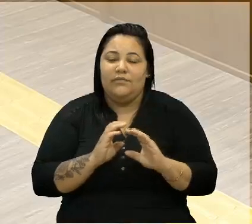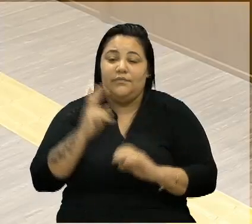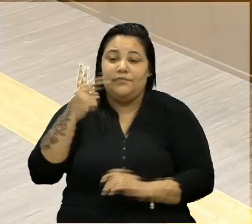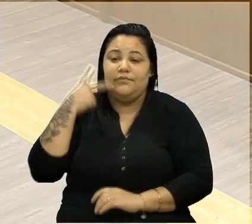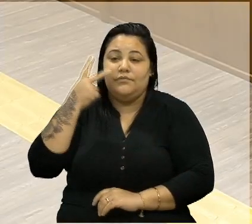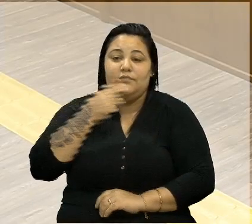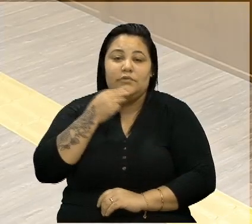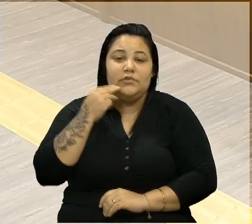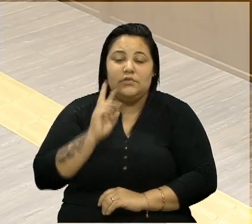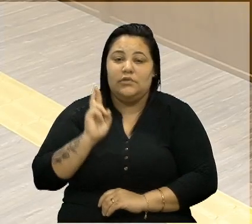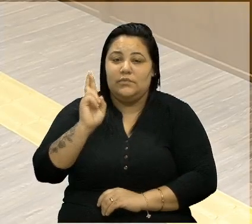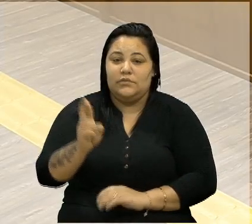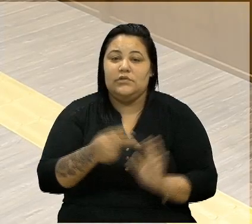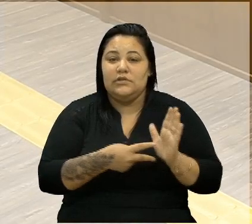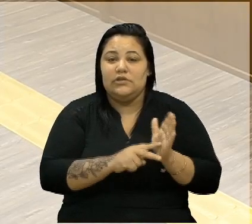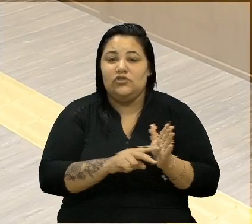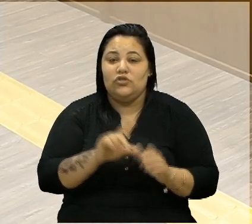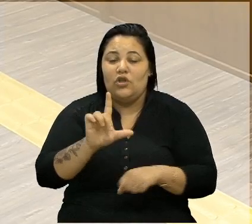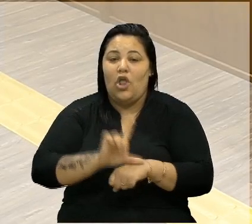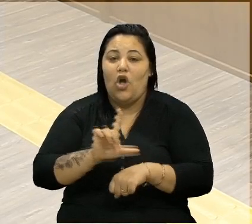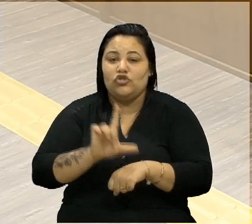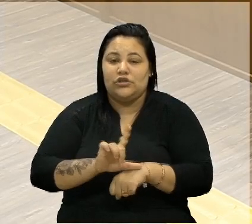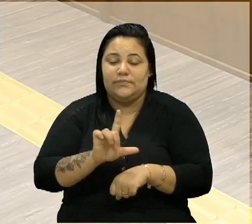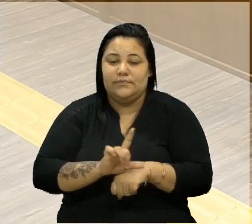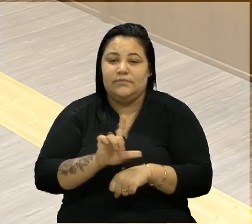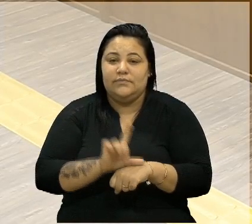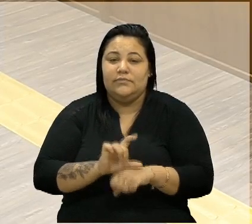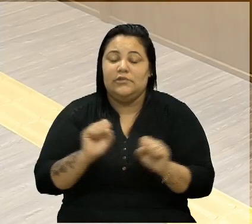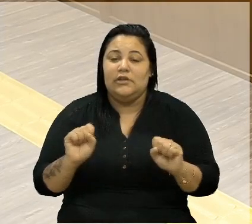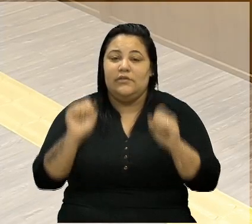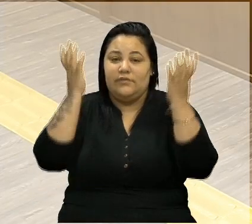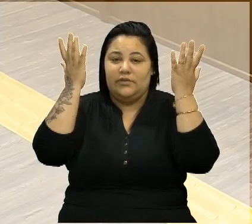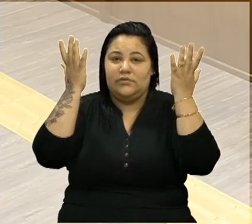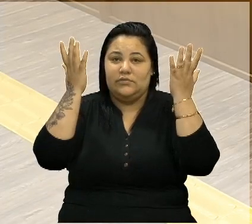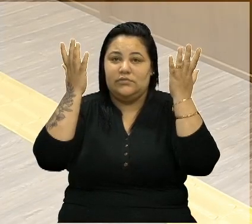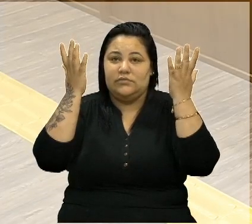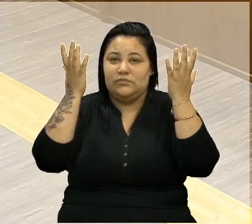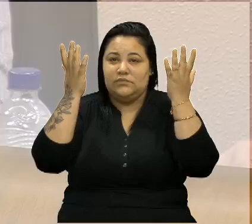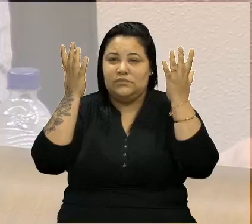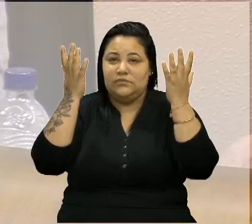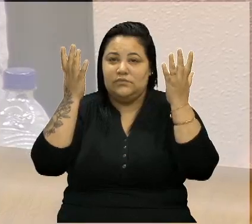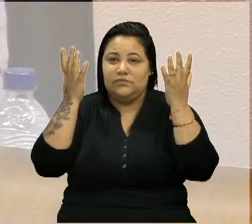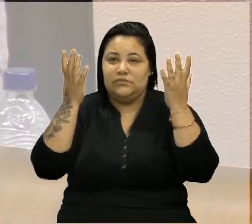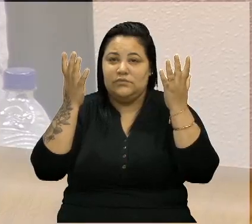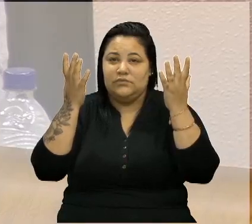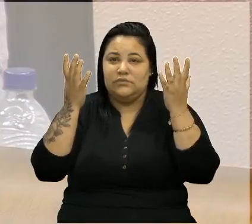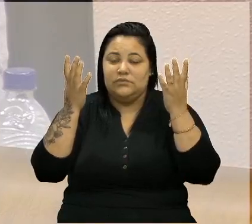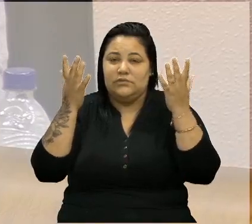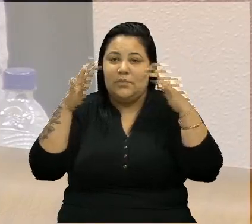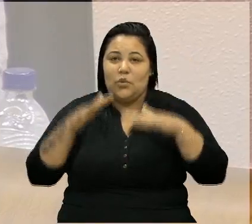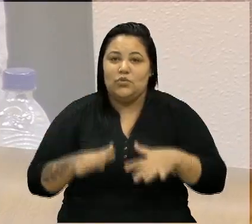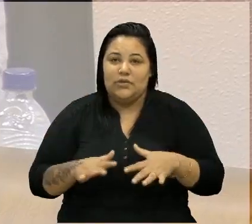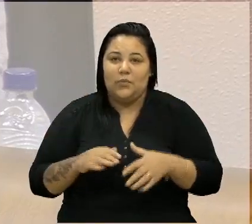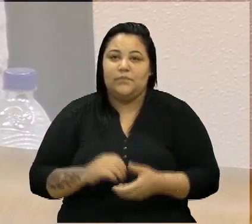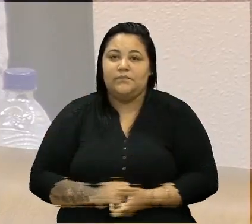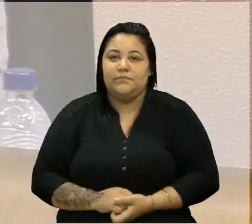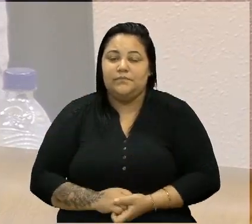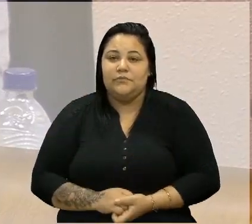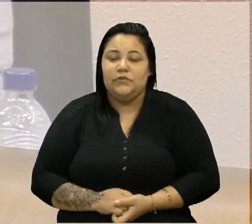está em representação no Cindy Lojas, no evento de lançamento da Black Friday.